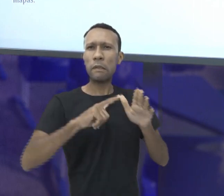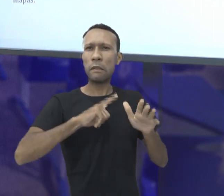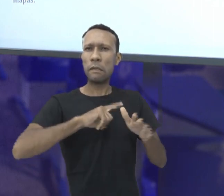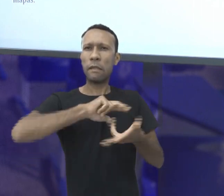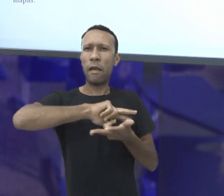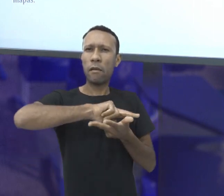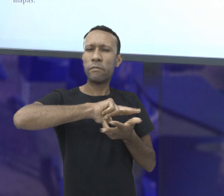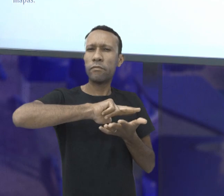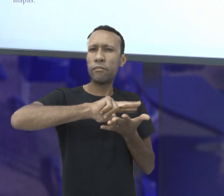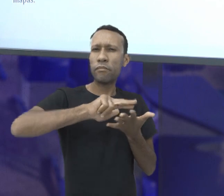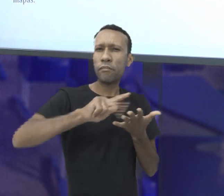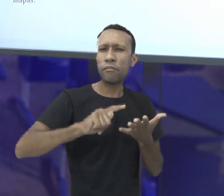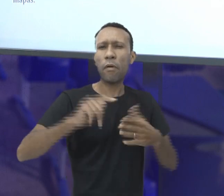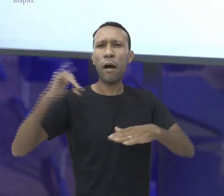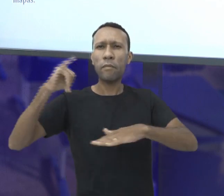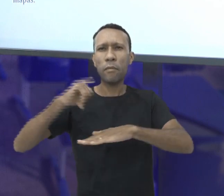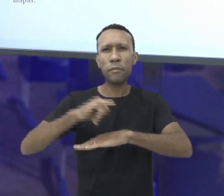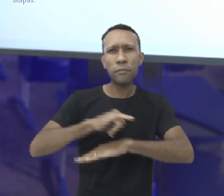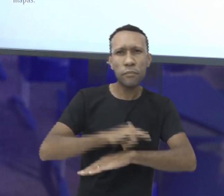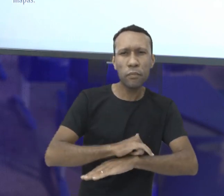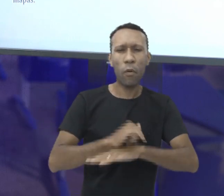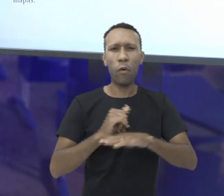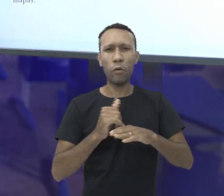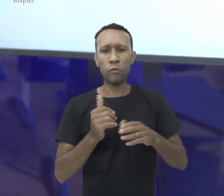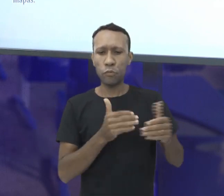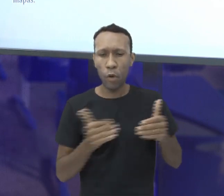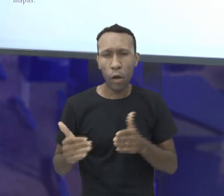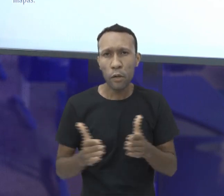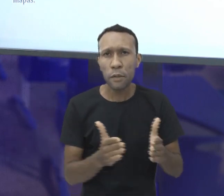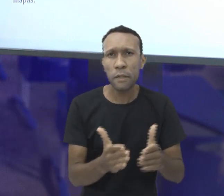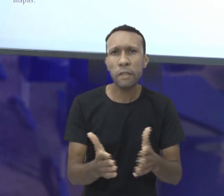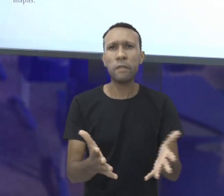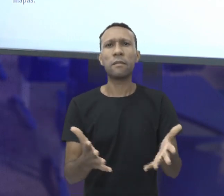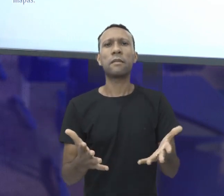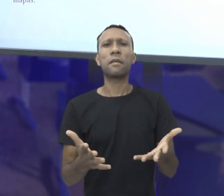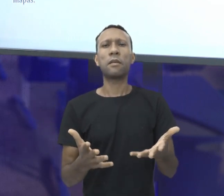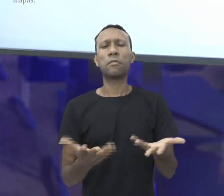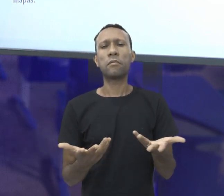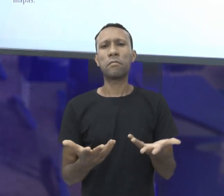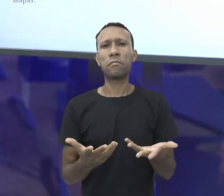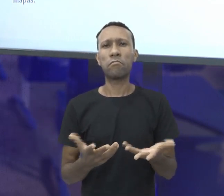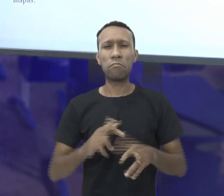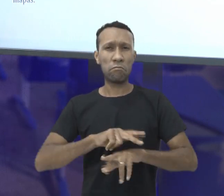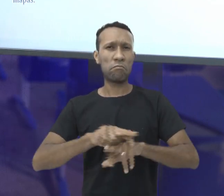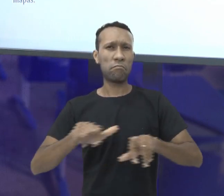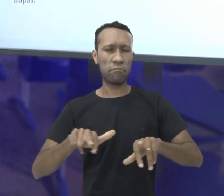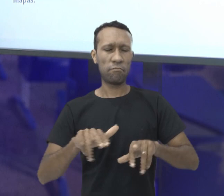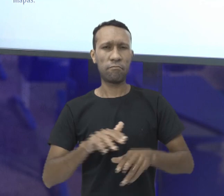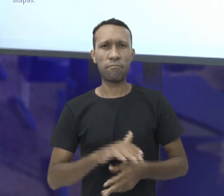os principais portos, aeroportos, os principais rios hidrográficos, as bacias hidrográficas.